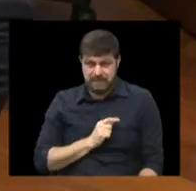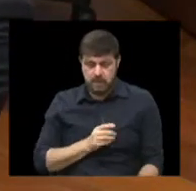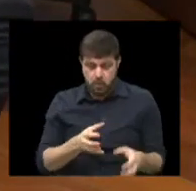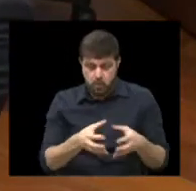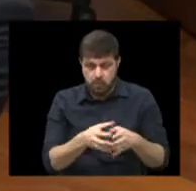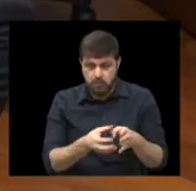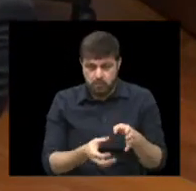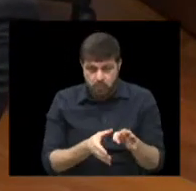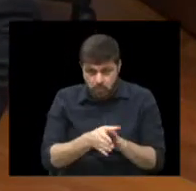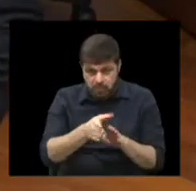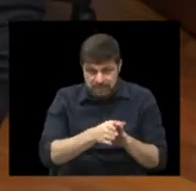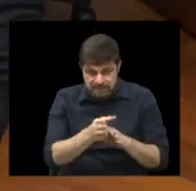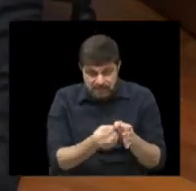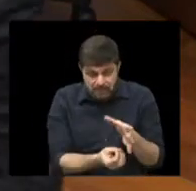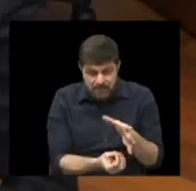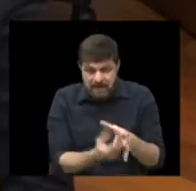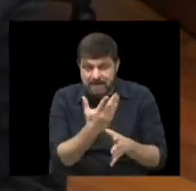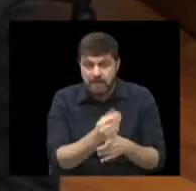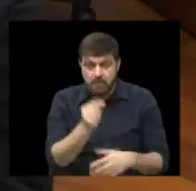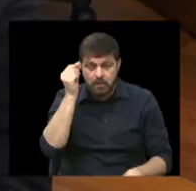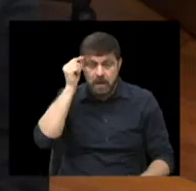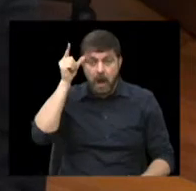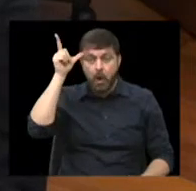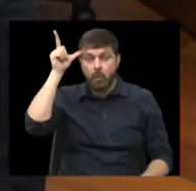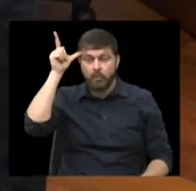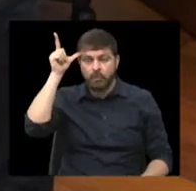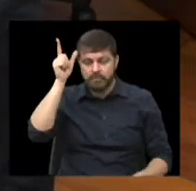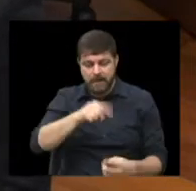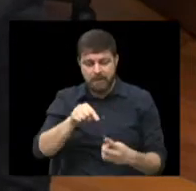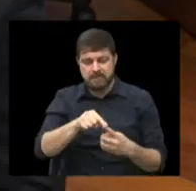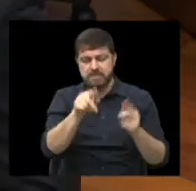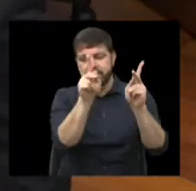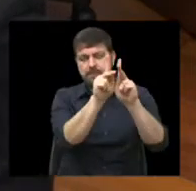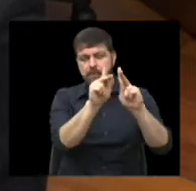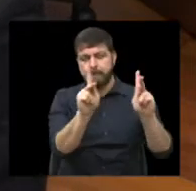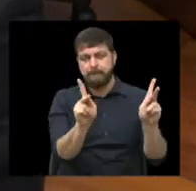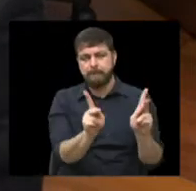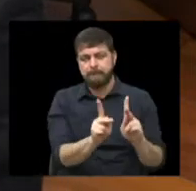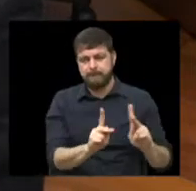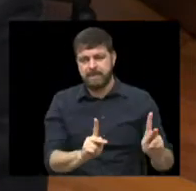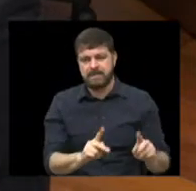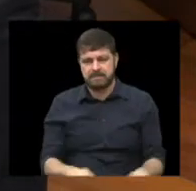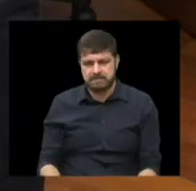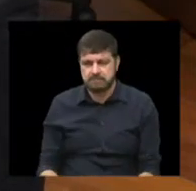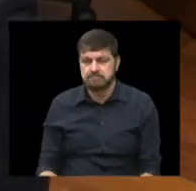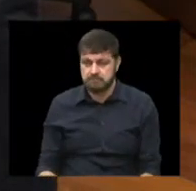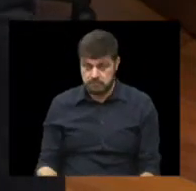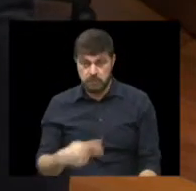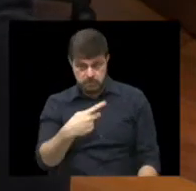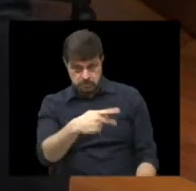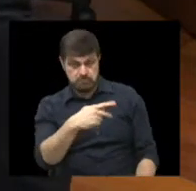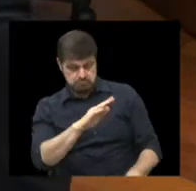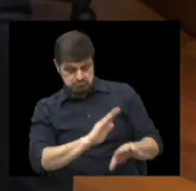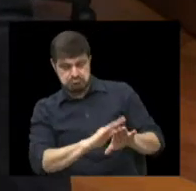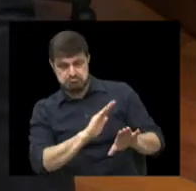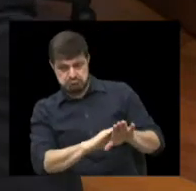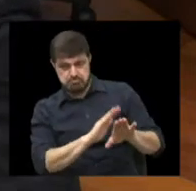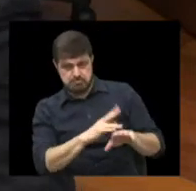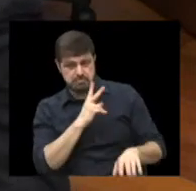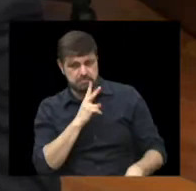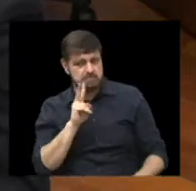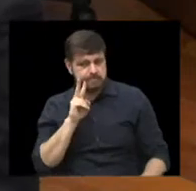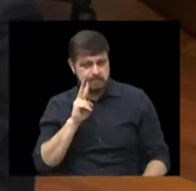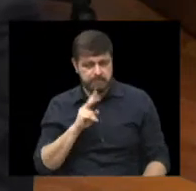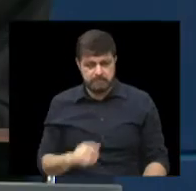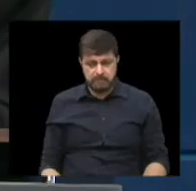Conselho da Cultura de Paz no nosso município. Projeto então, de Vossa Excelência, inclusive, eu sei, desculpa, só